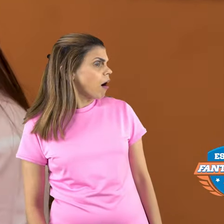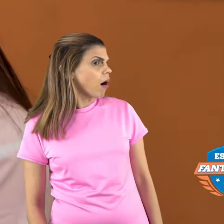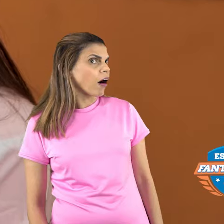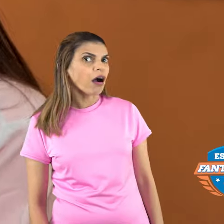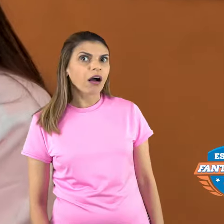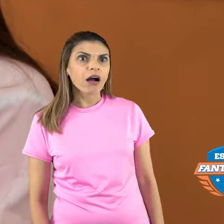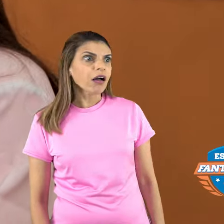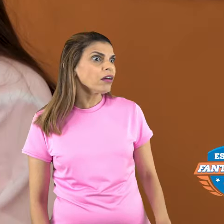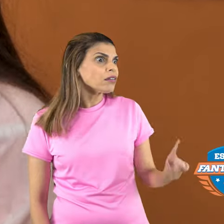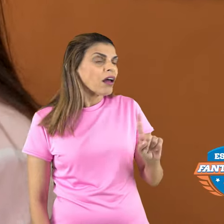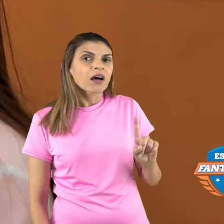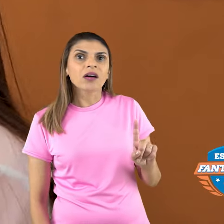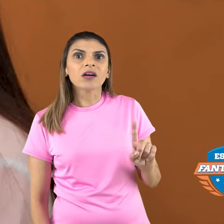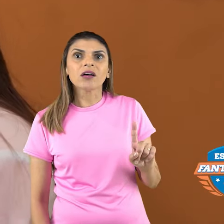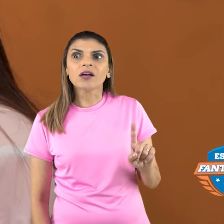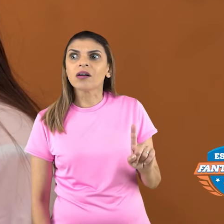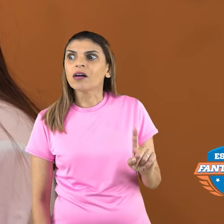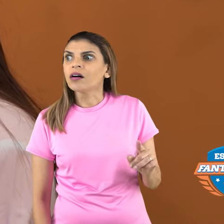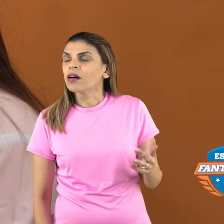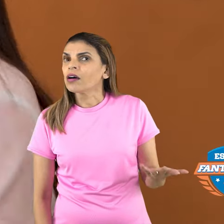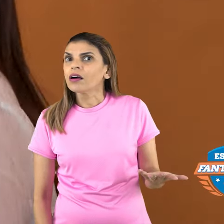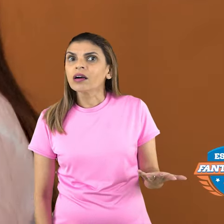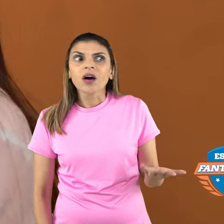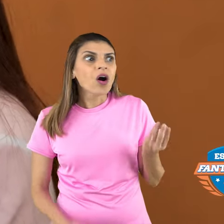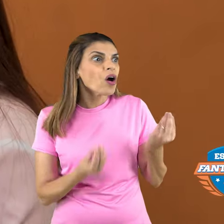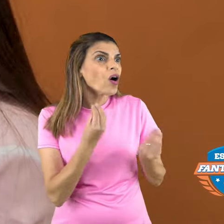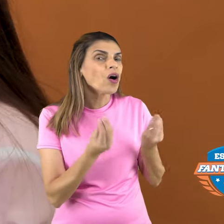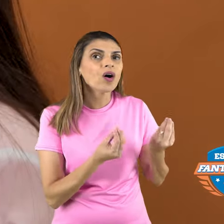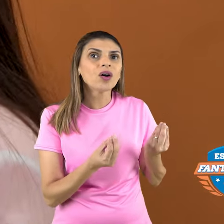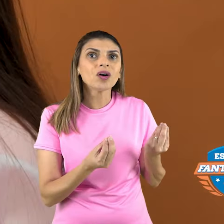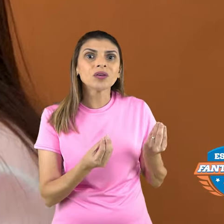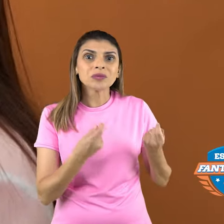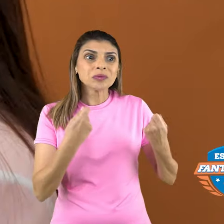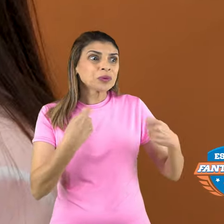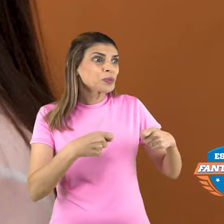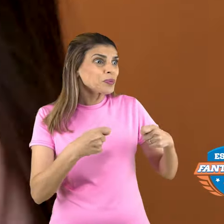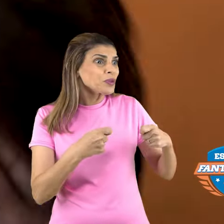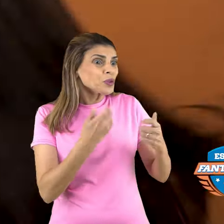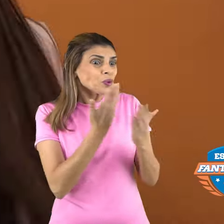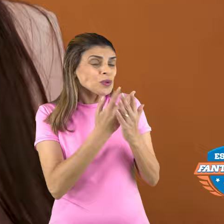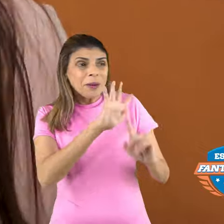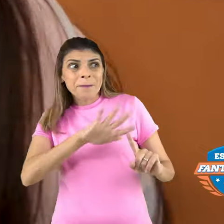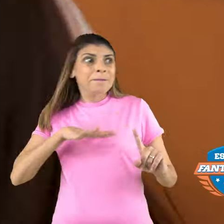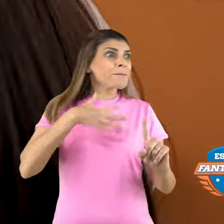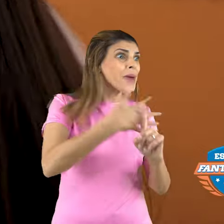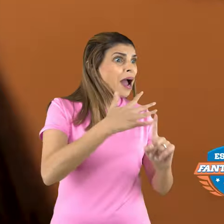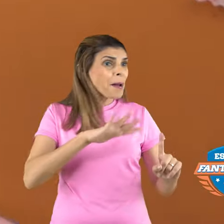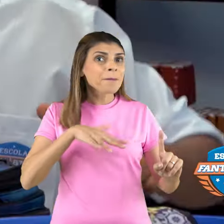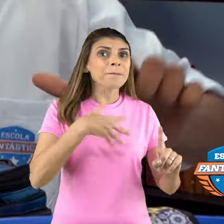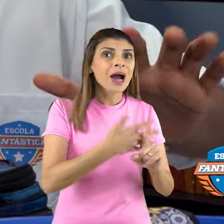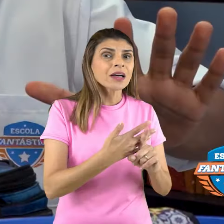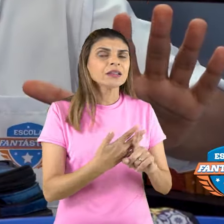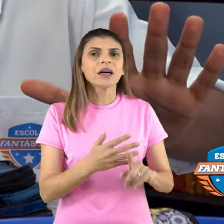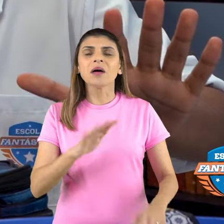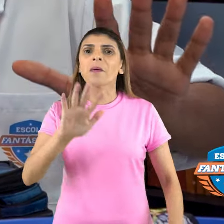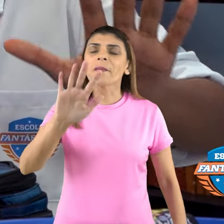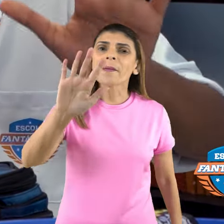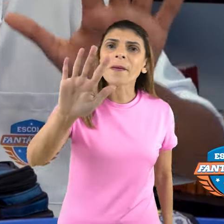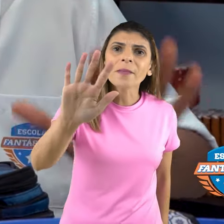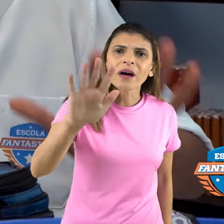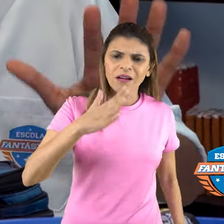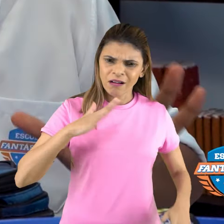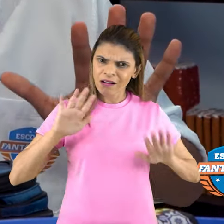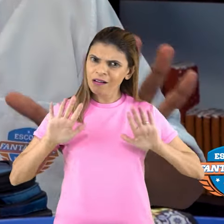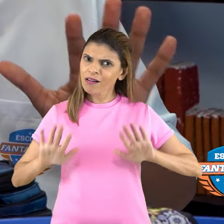Essa não. Falta tão pouco assim. Ai, eu preciso estudar duas vezes mais. Oi, oi, oi, oi.